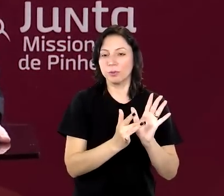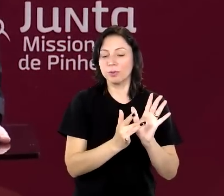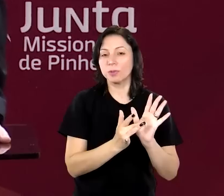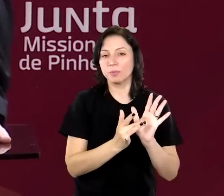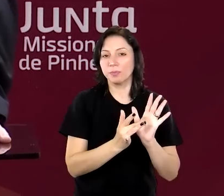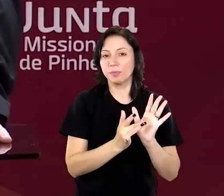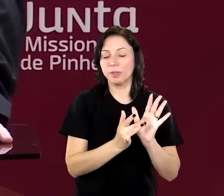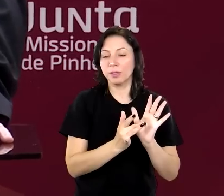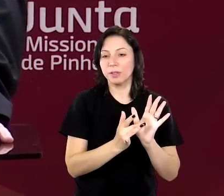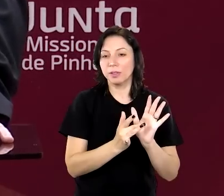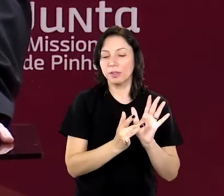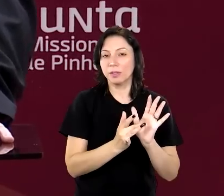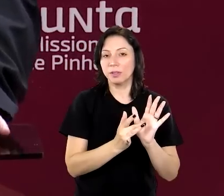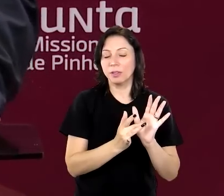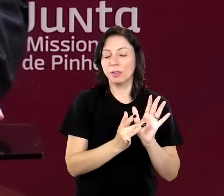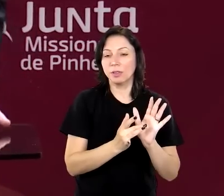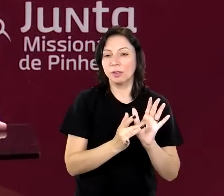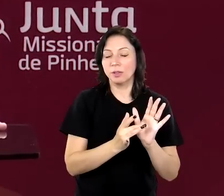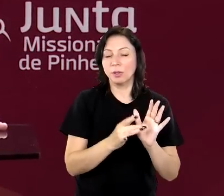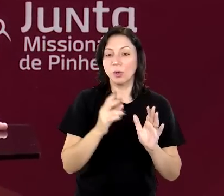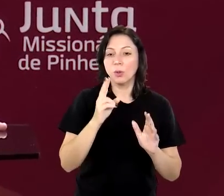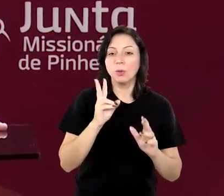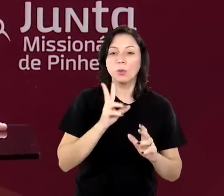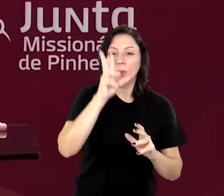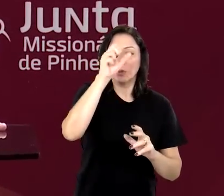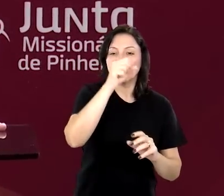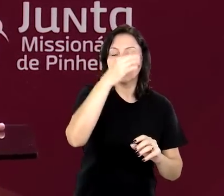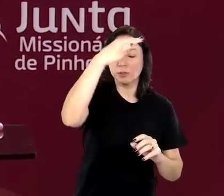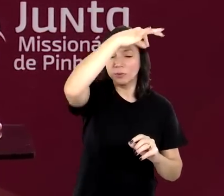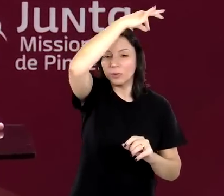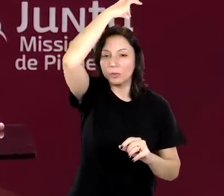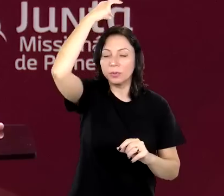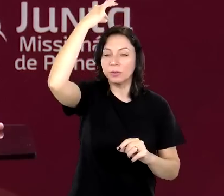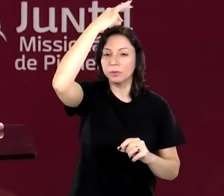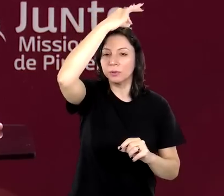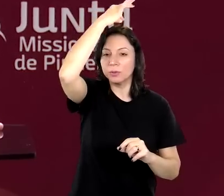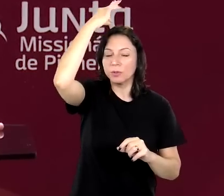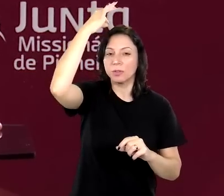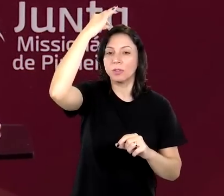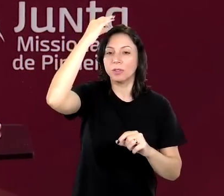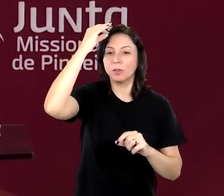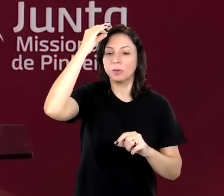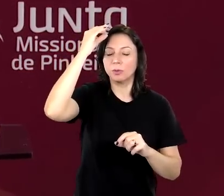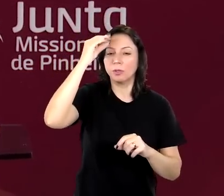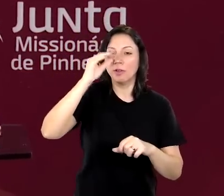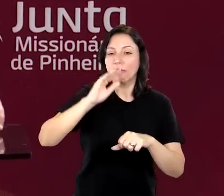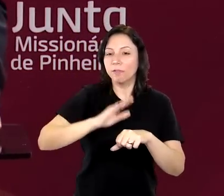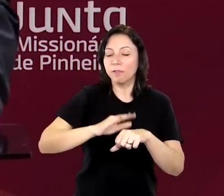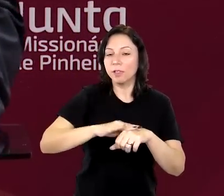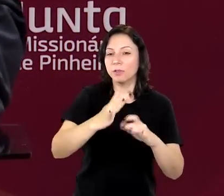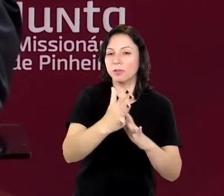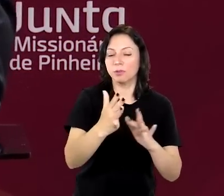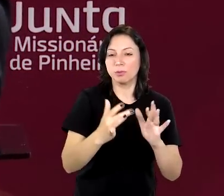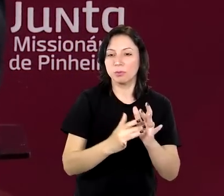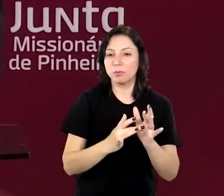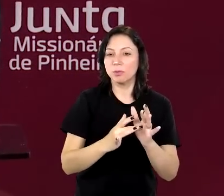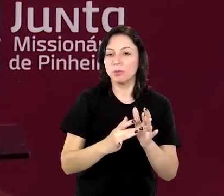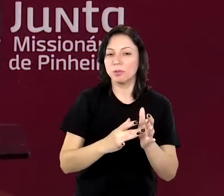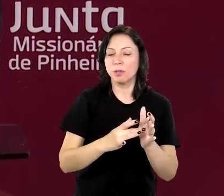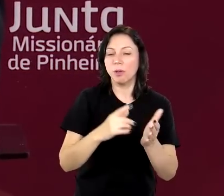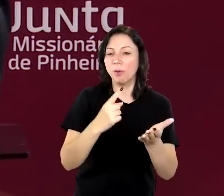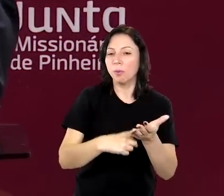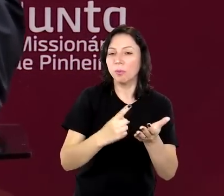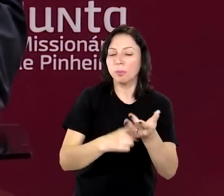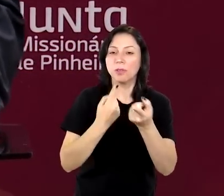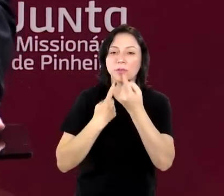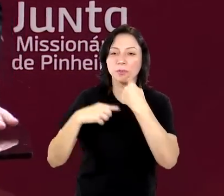pregasse e curasse. Foi pelo poder do Espírito Santo que Jesus Cristo subiu ao Calvário. Foi pelo poder do Espírito Santo que Ele ressuscitou. Foi